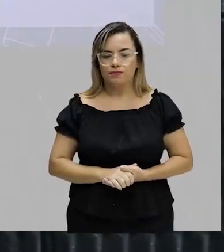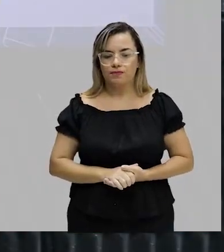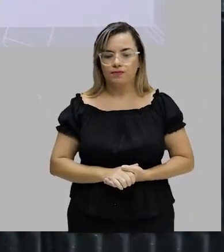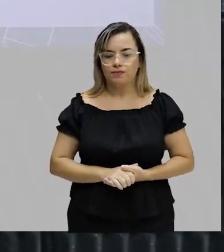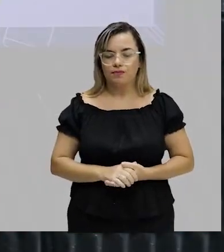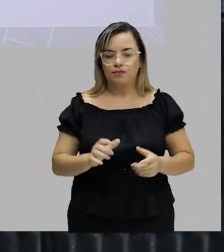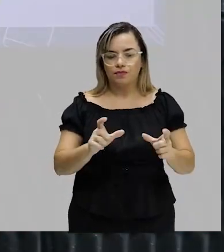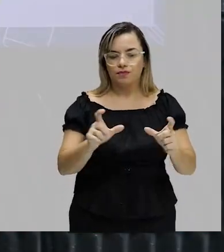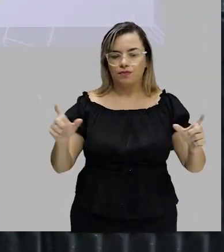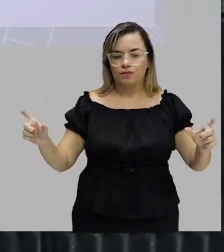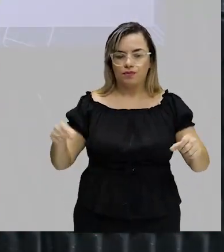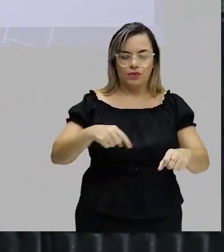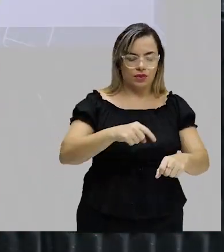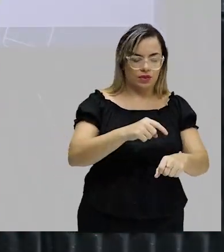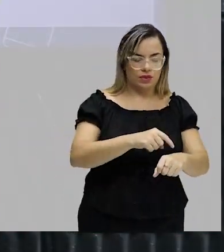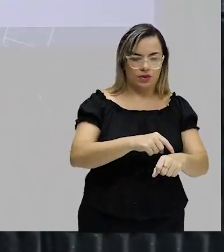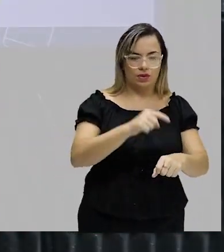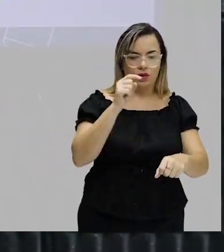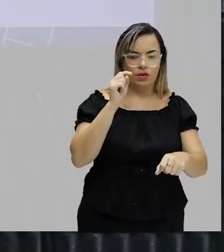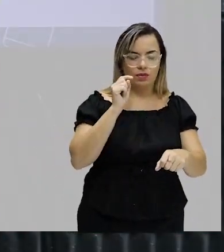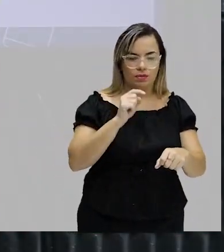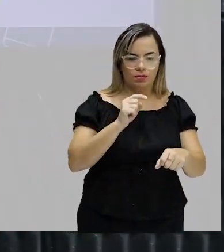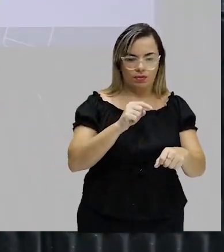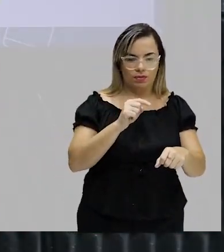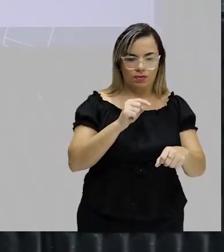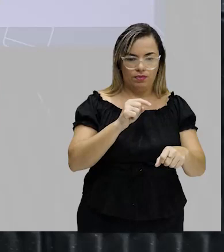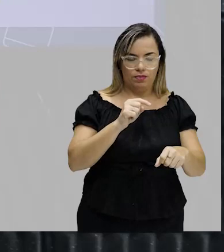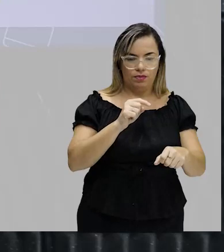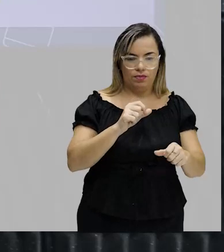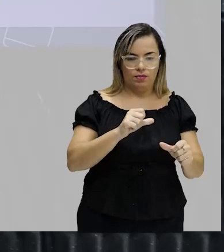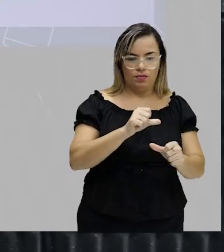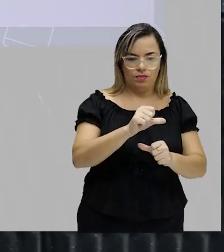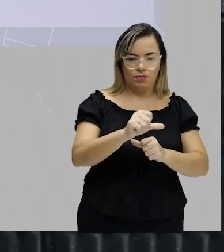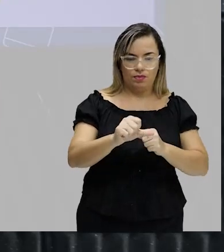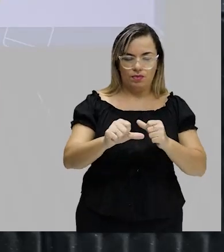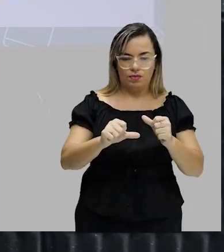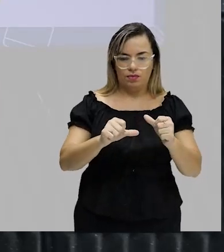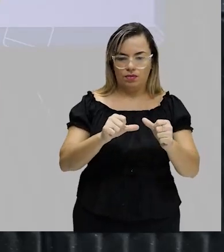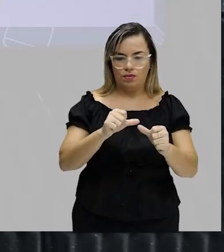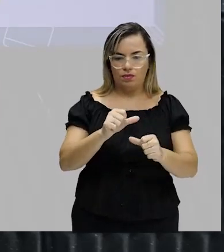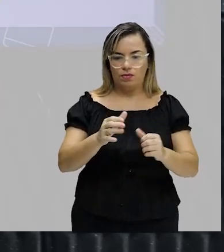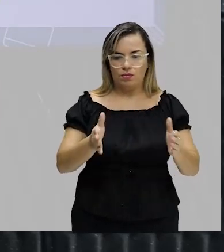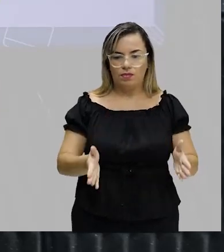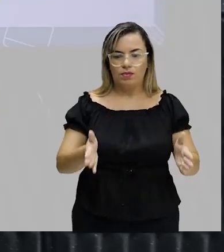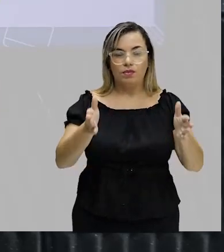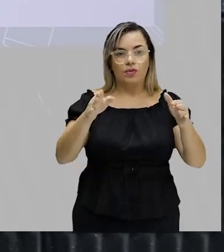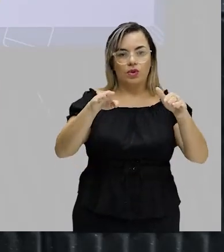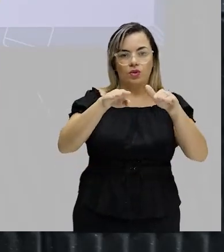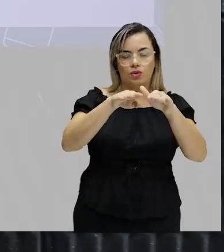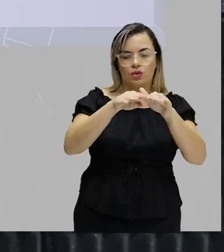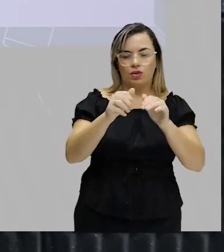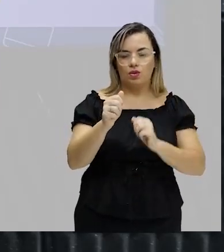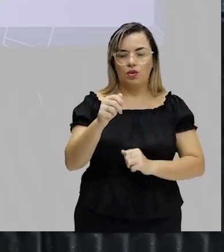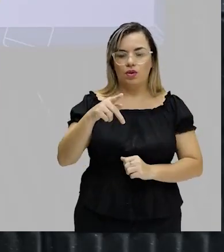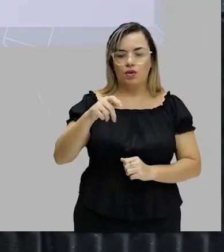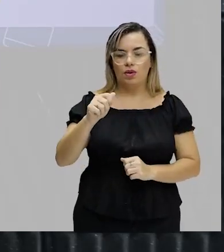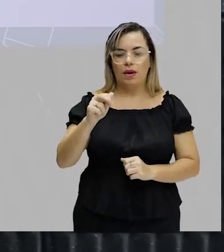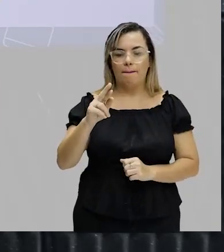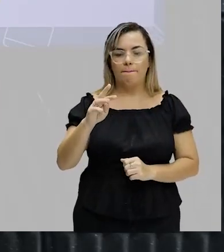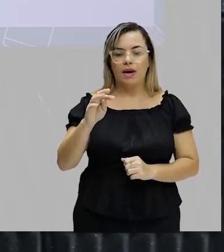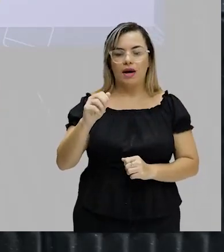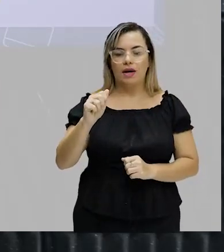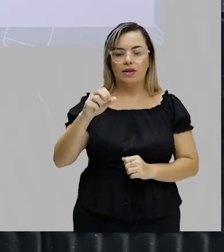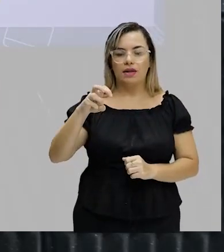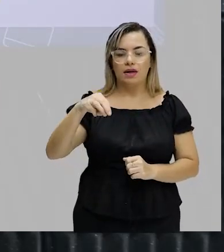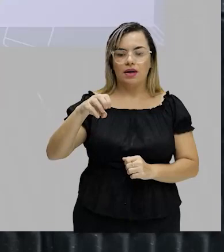que eu mudei para o meu próprio apartamento, eu já tinha finalizado a ligação. Então, é uma situação. O que